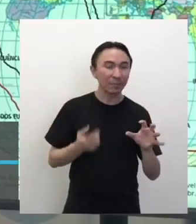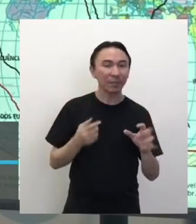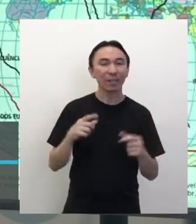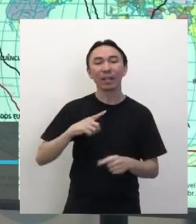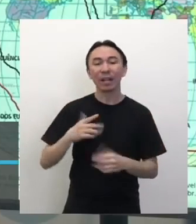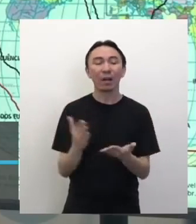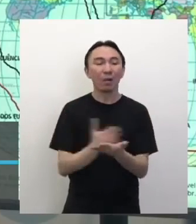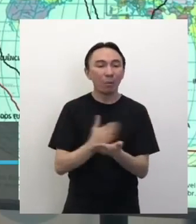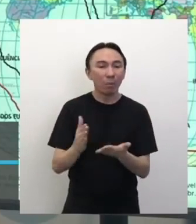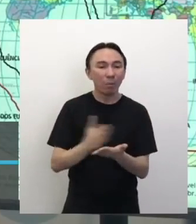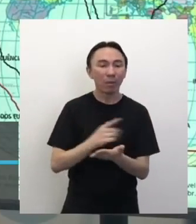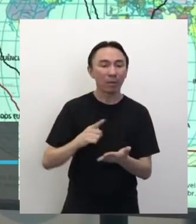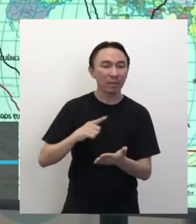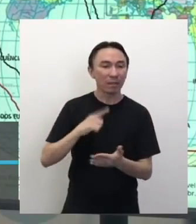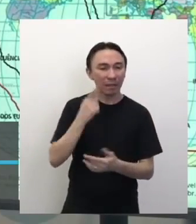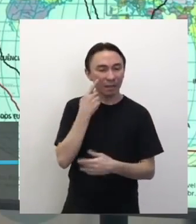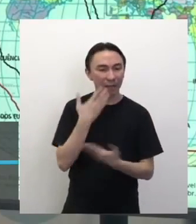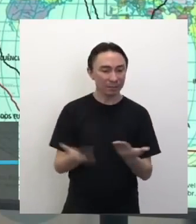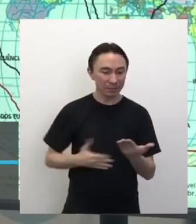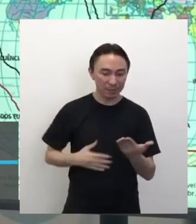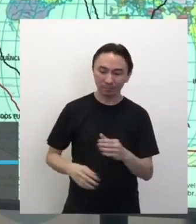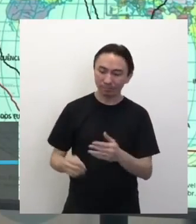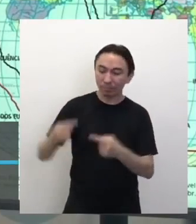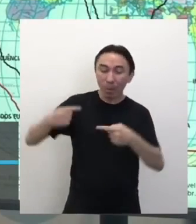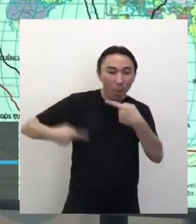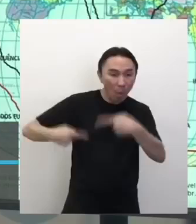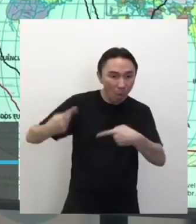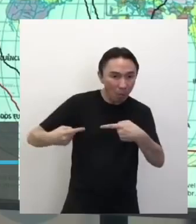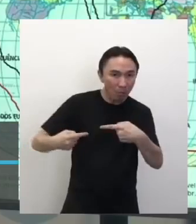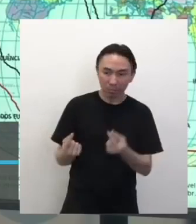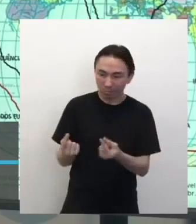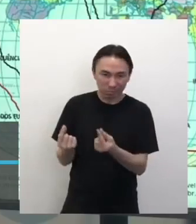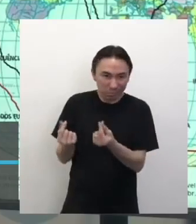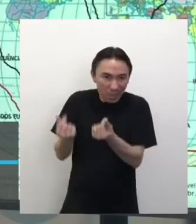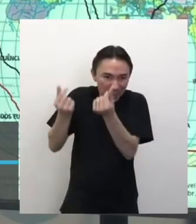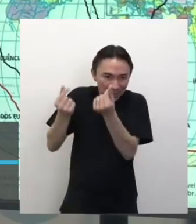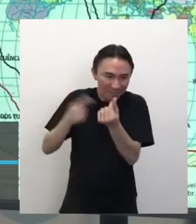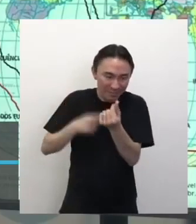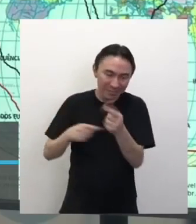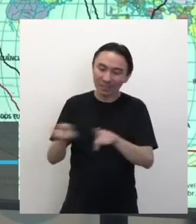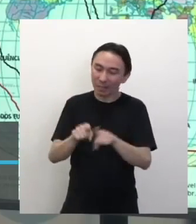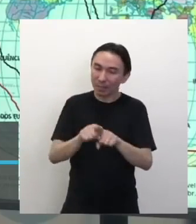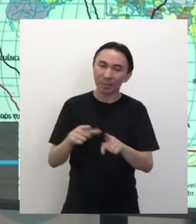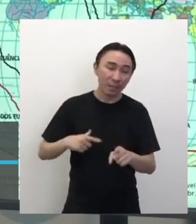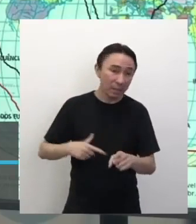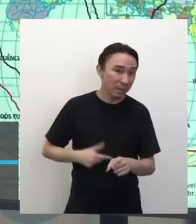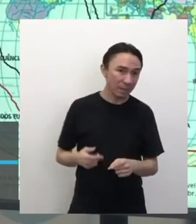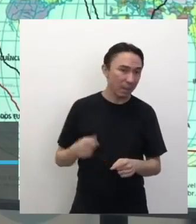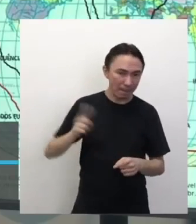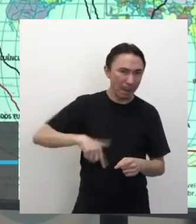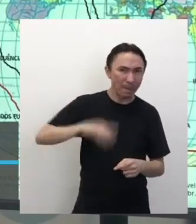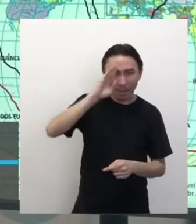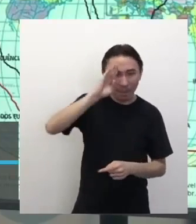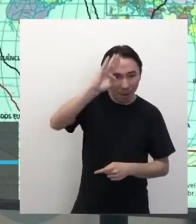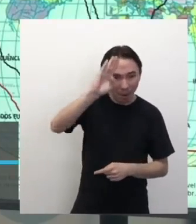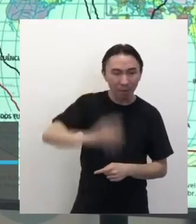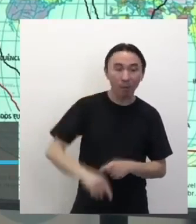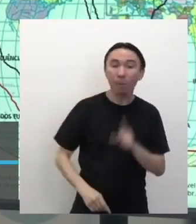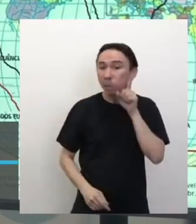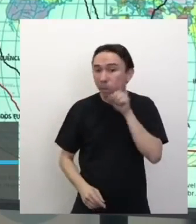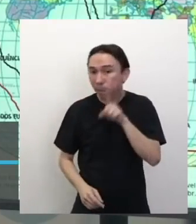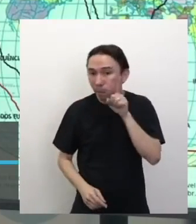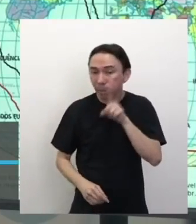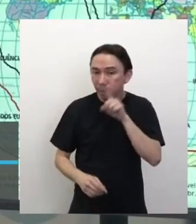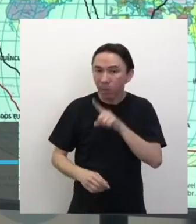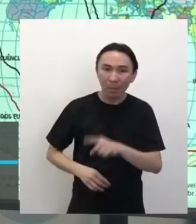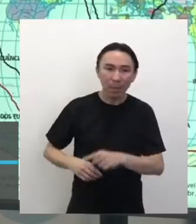elementos políticos e econômicos no planeta, e nós temos os Estados Unidos aí com uma influência maior, né, em todo o planeta,